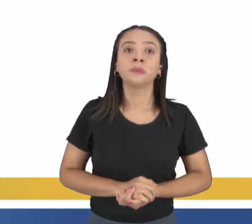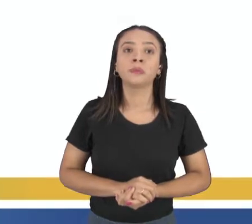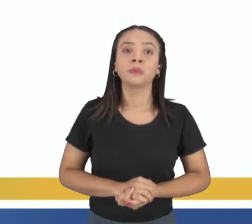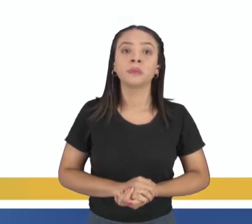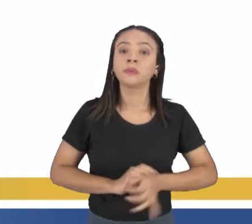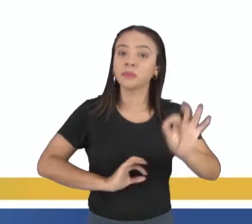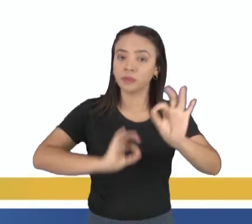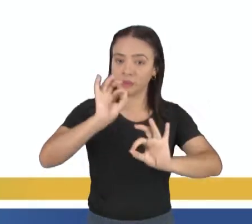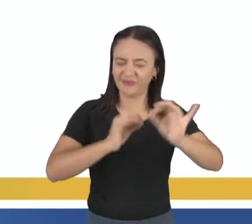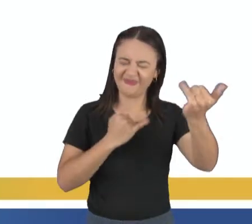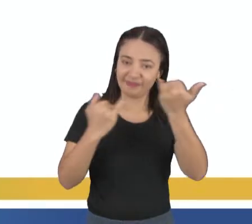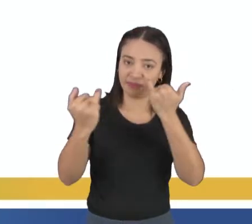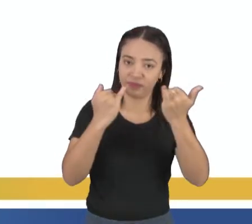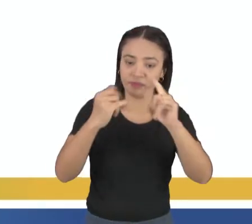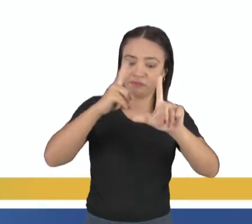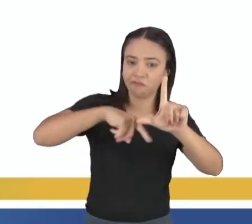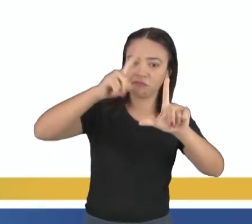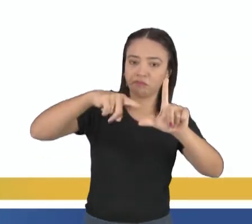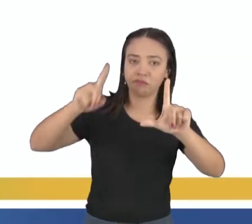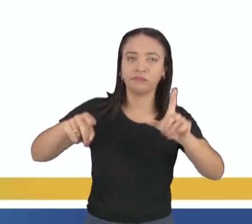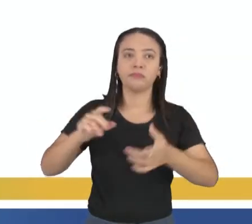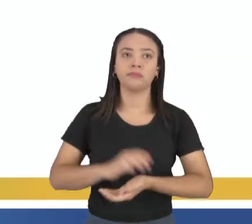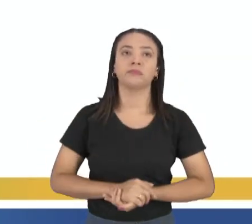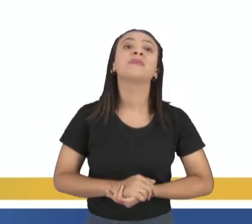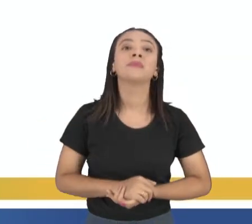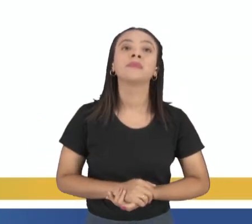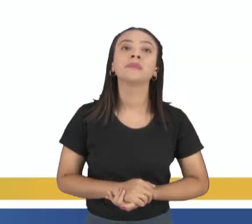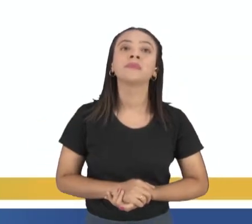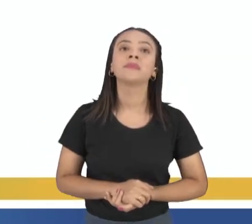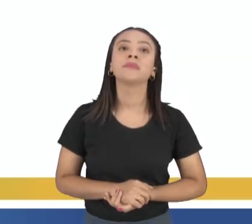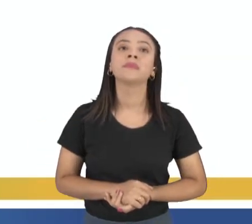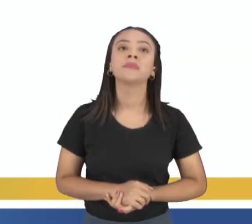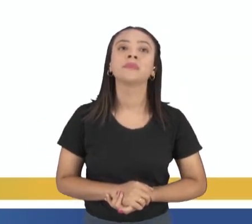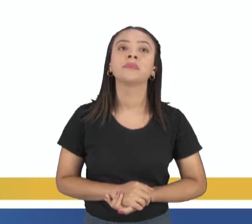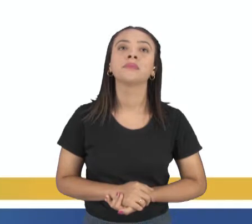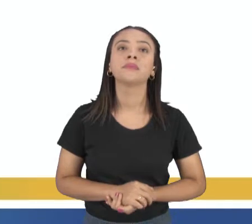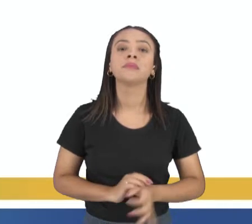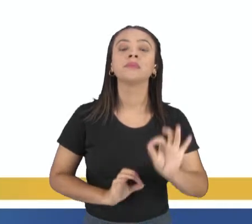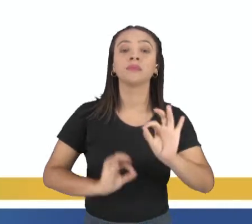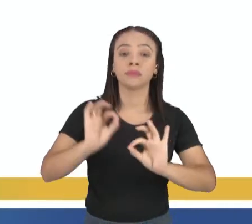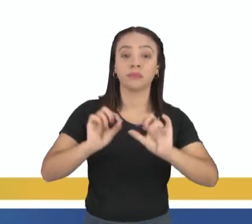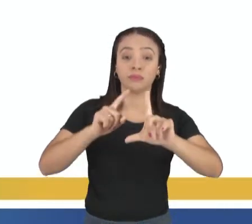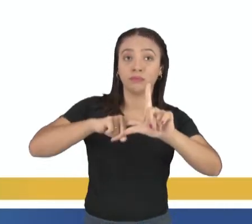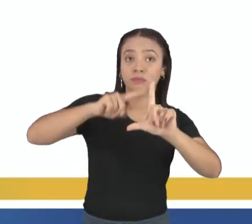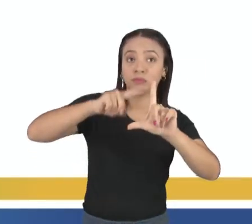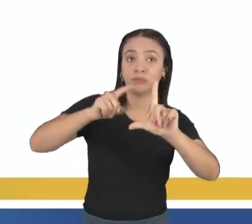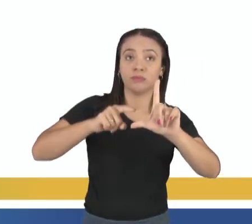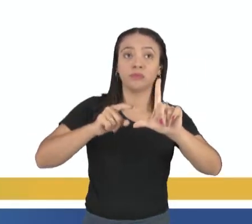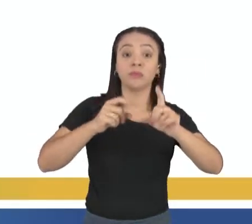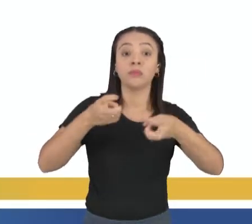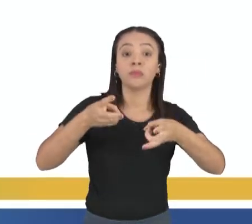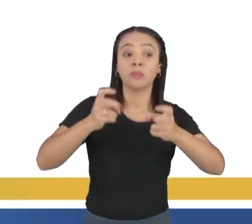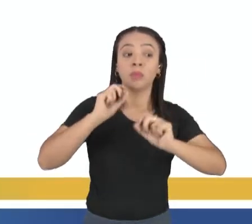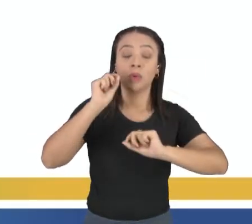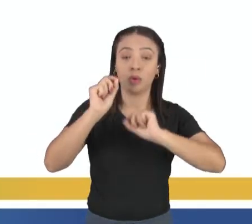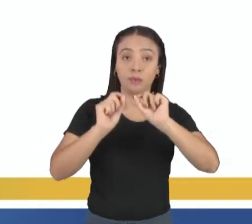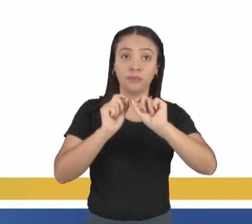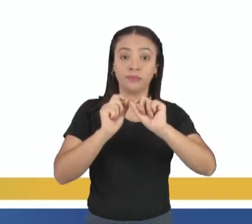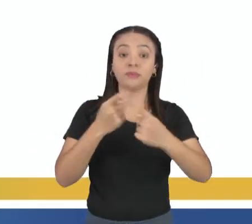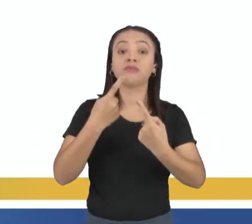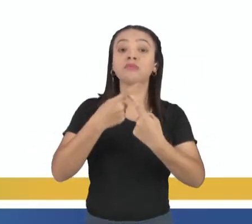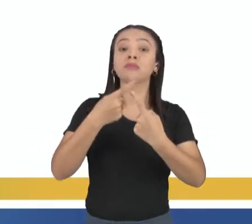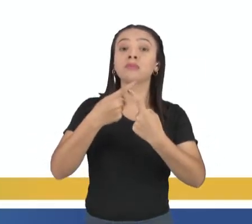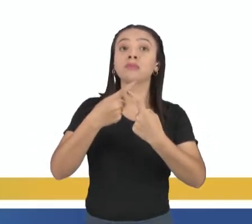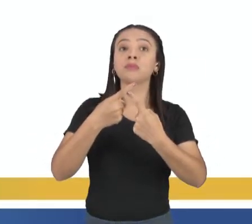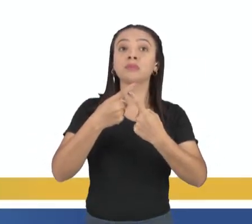colocar esses dados em um gráfico. Então vamos lá. Eu montei esse gráfico aqui para nós. Repara que esse gráfico aqui ele é do